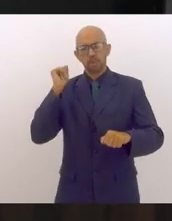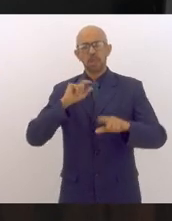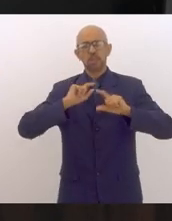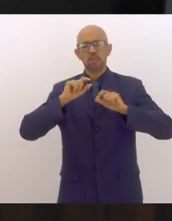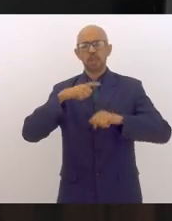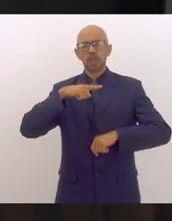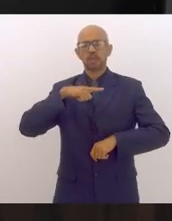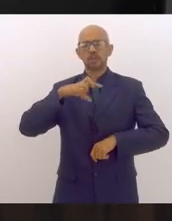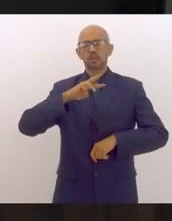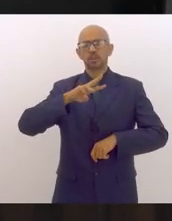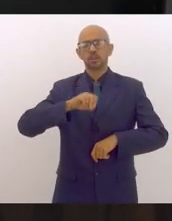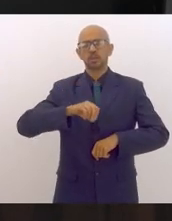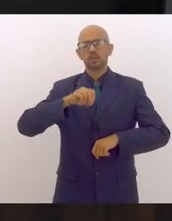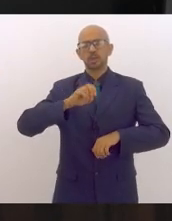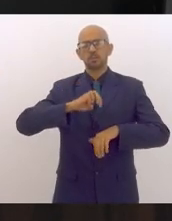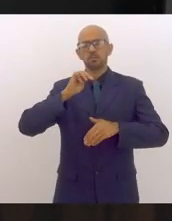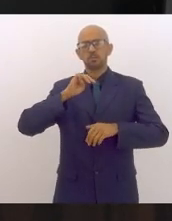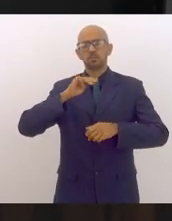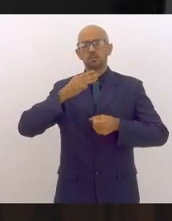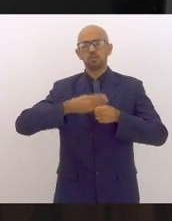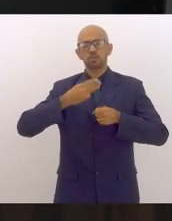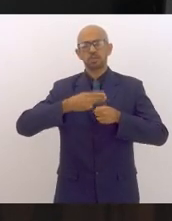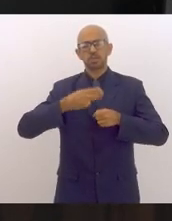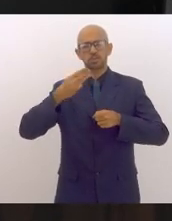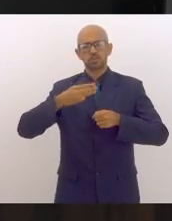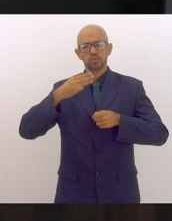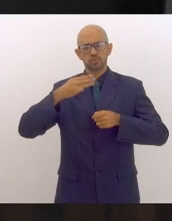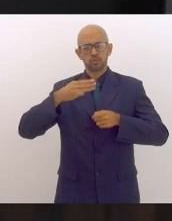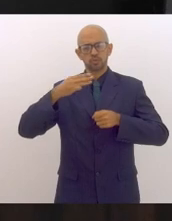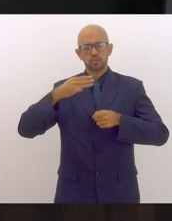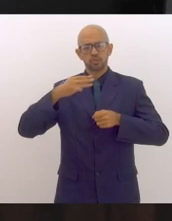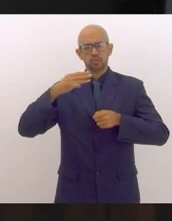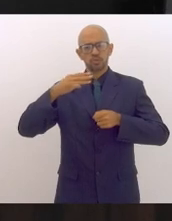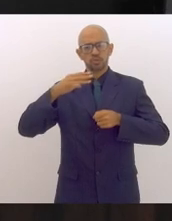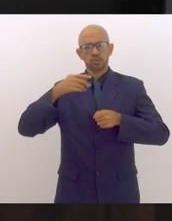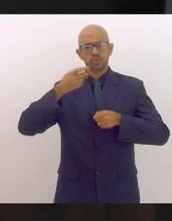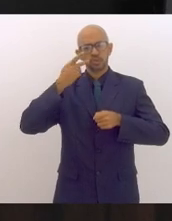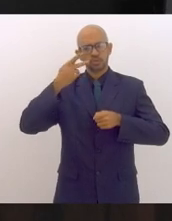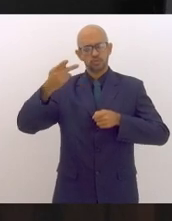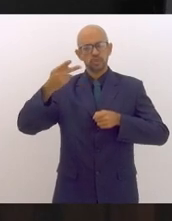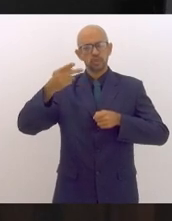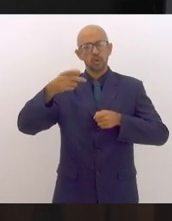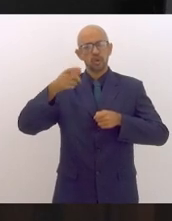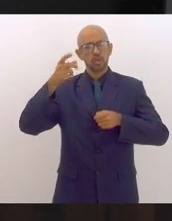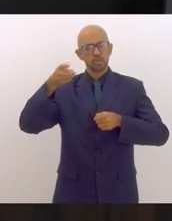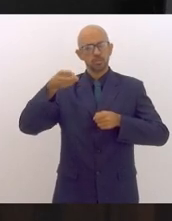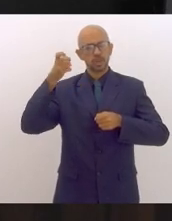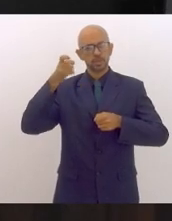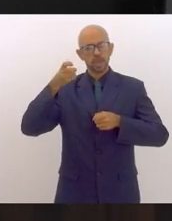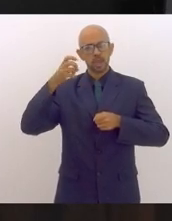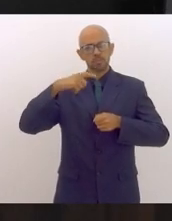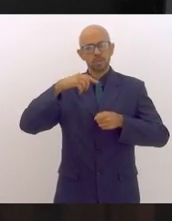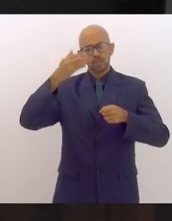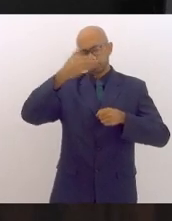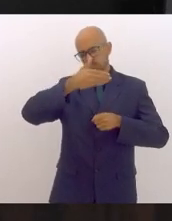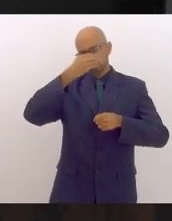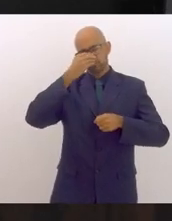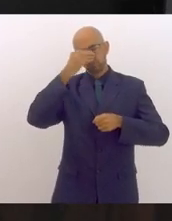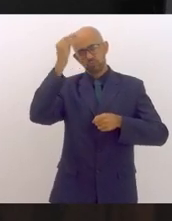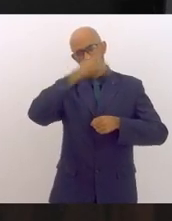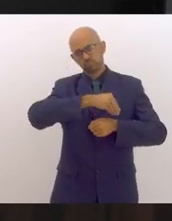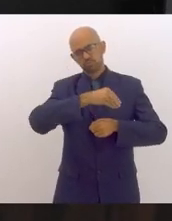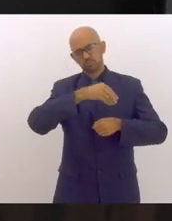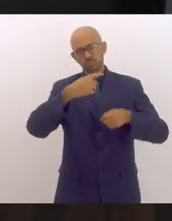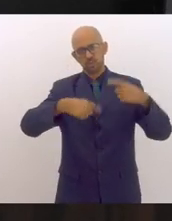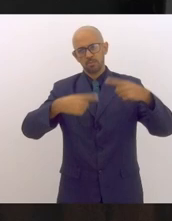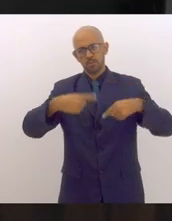municípios, cidades do Rio de Janeiro, e percebemos o quanto o interior é esquecido pela política pública, o